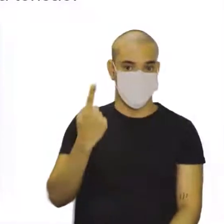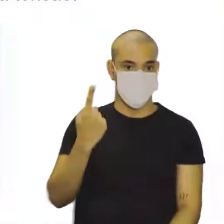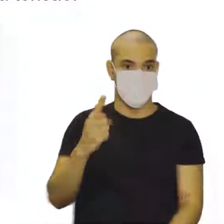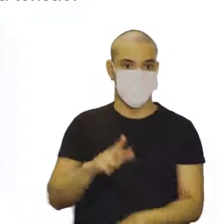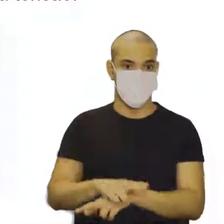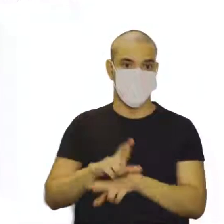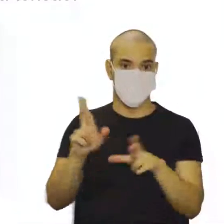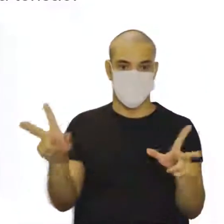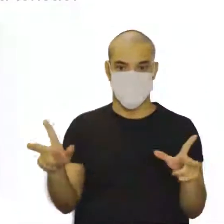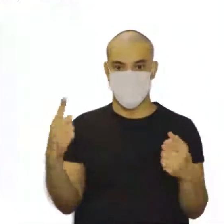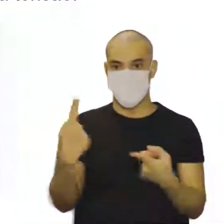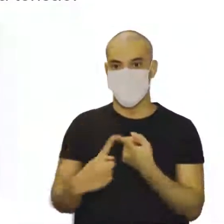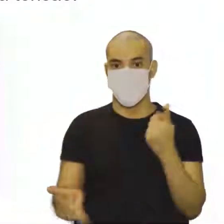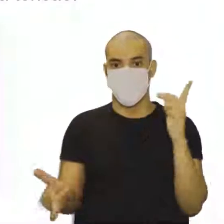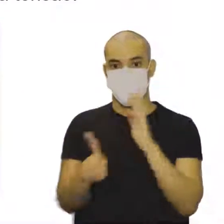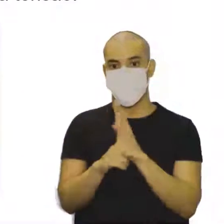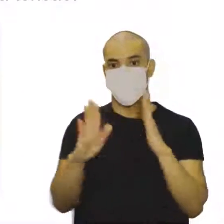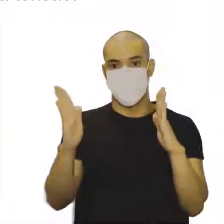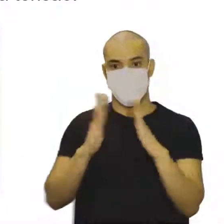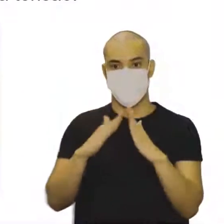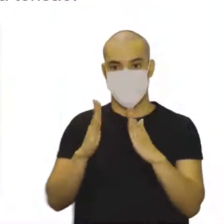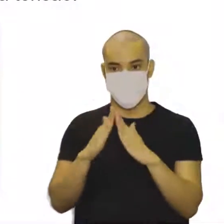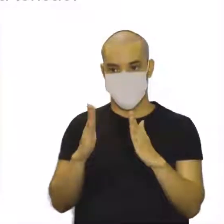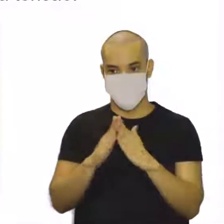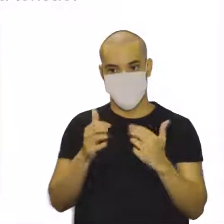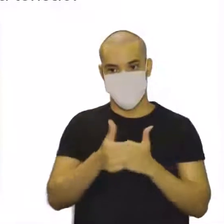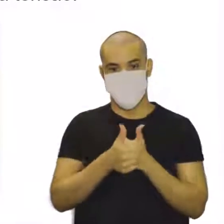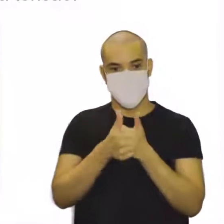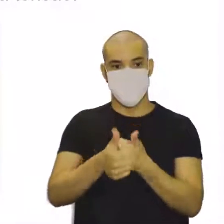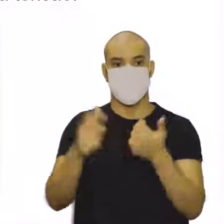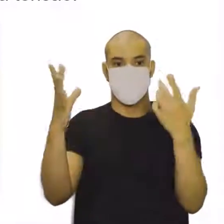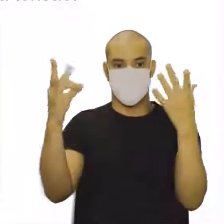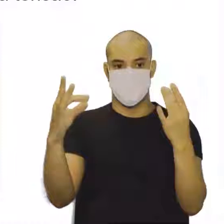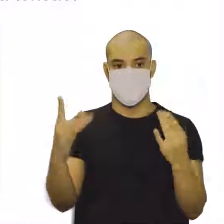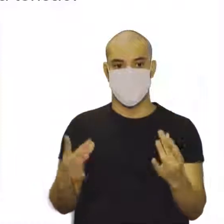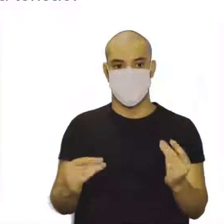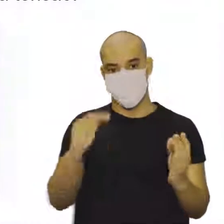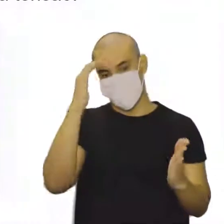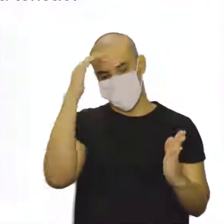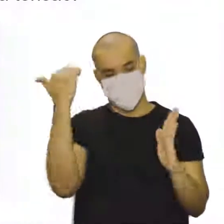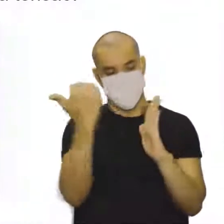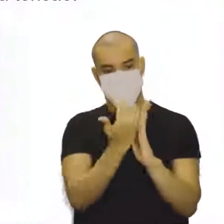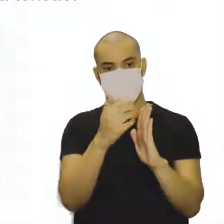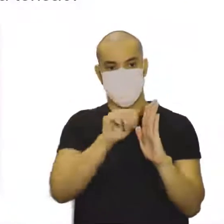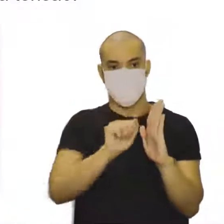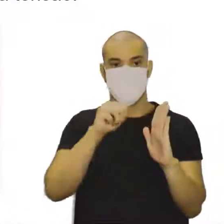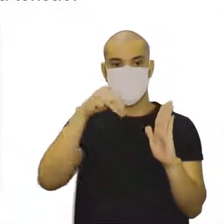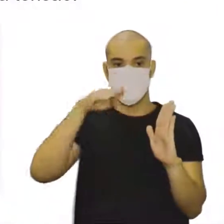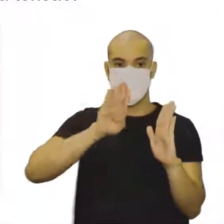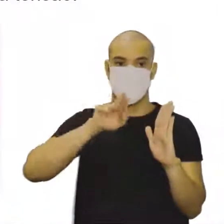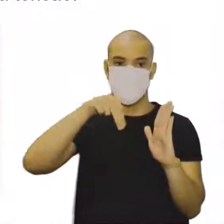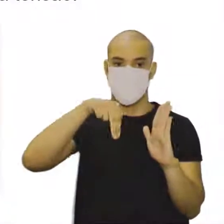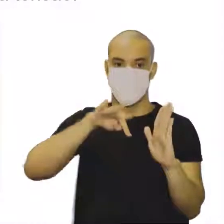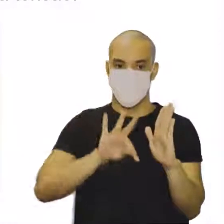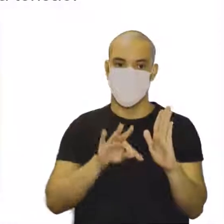instalação elétrica que fazem parte da residência, conforme prescrição da norma